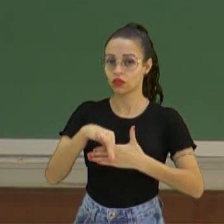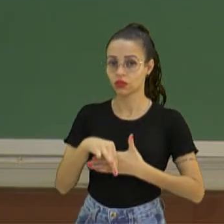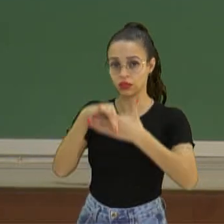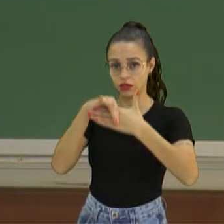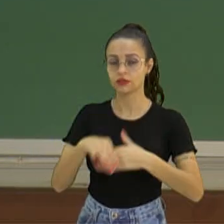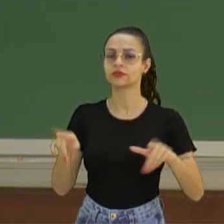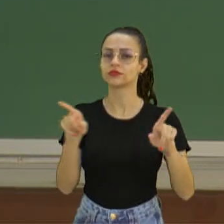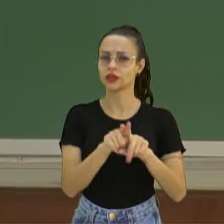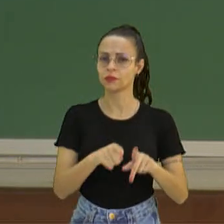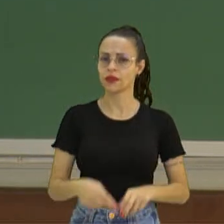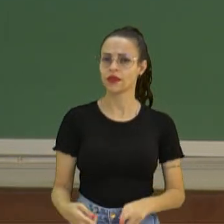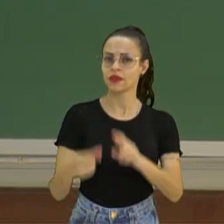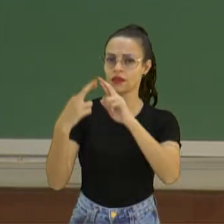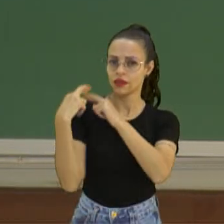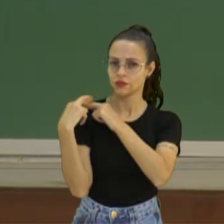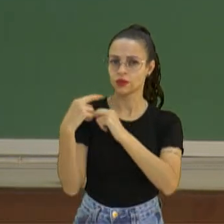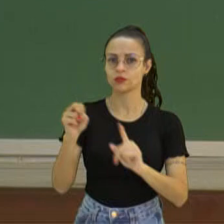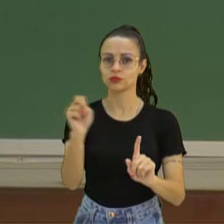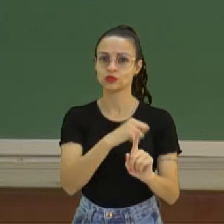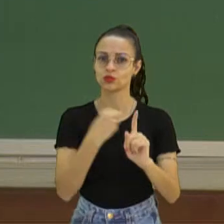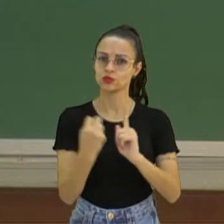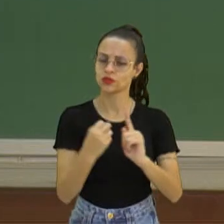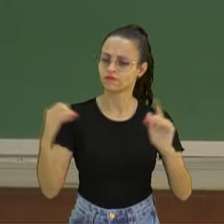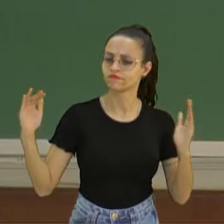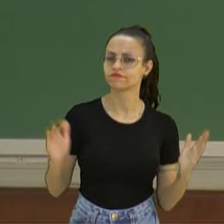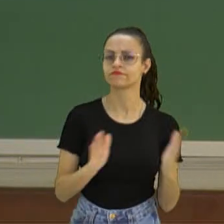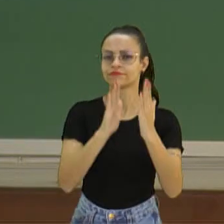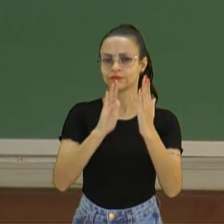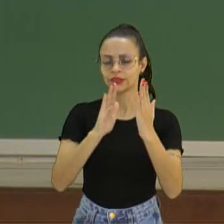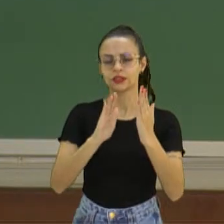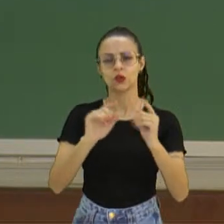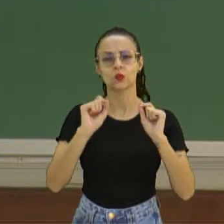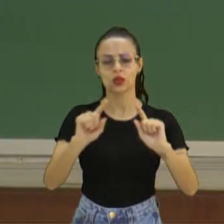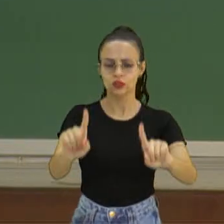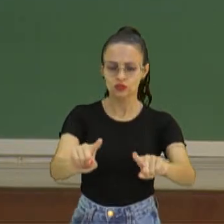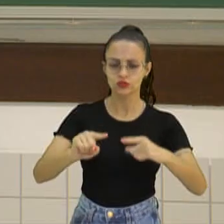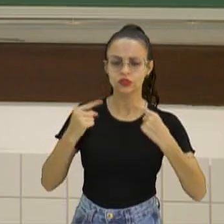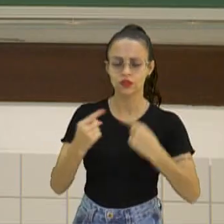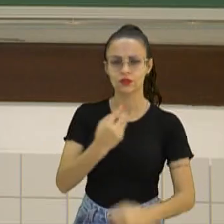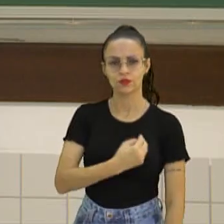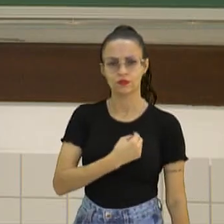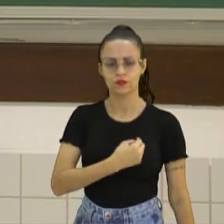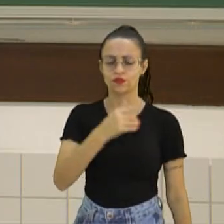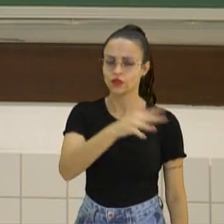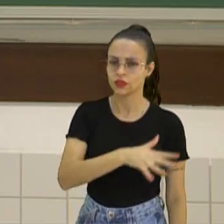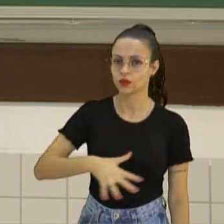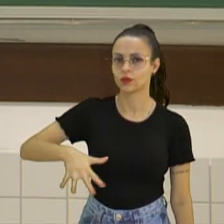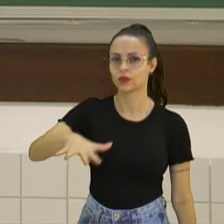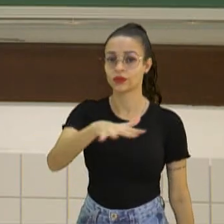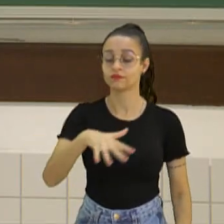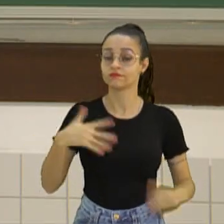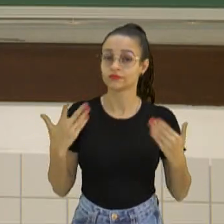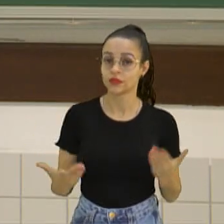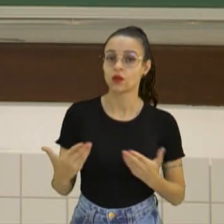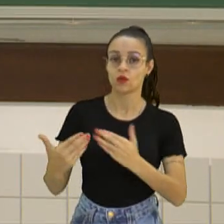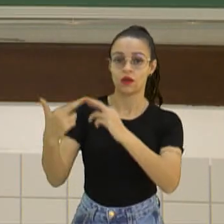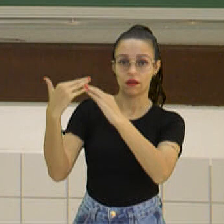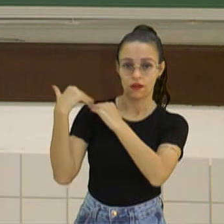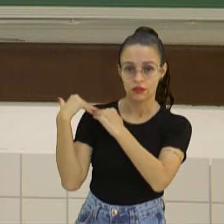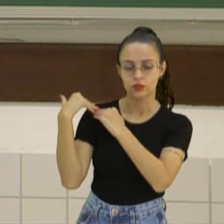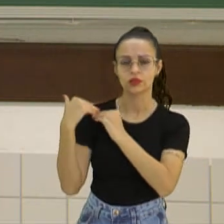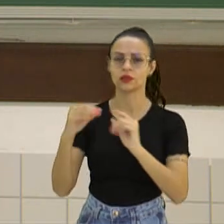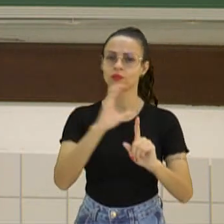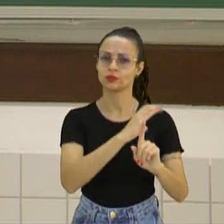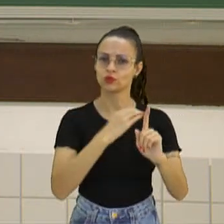social frente aos desafios da vida em comunidade então além de ter sua responsabilidade